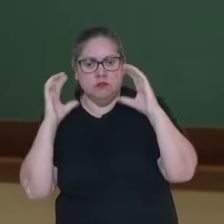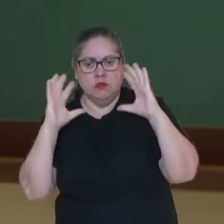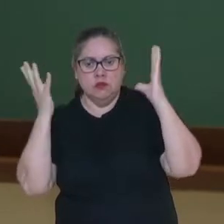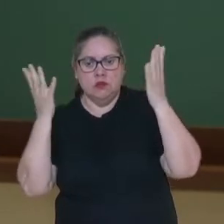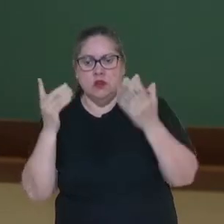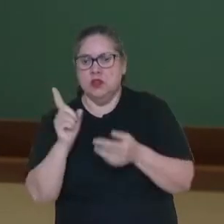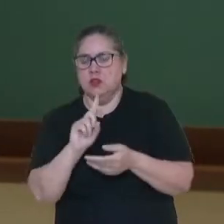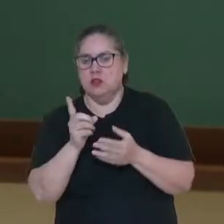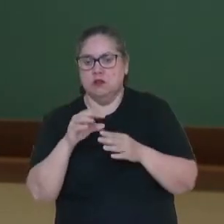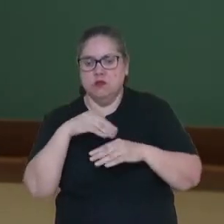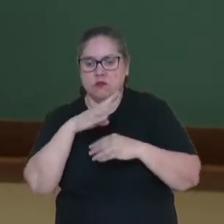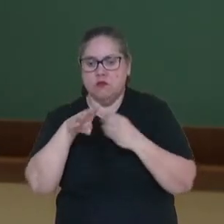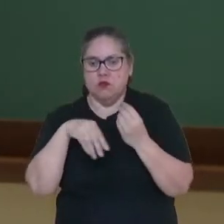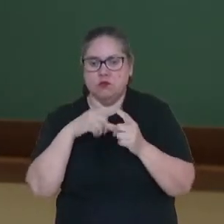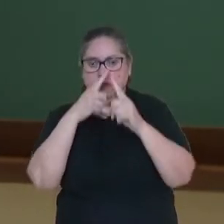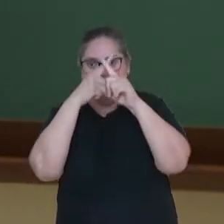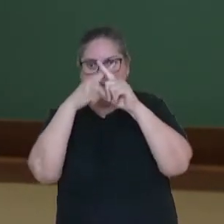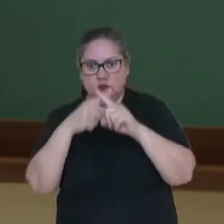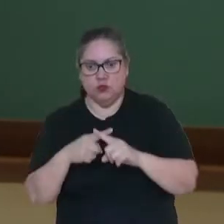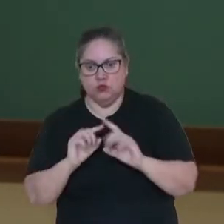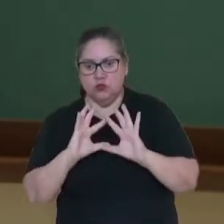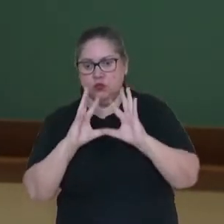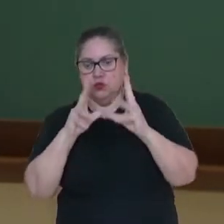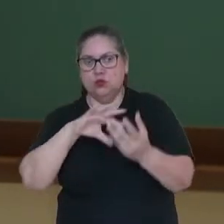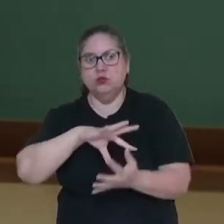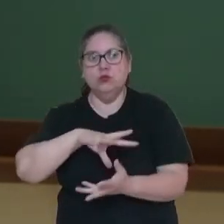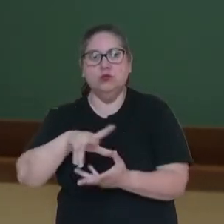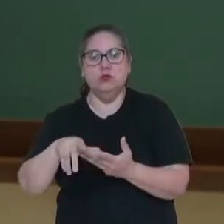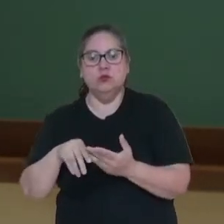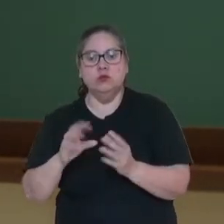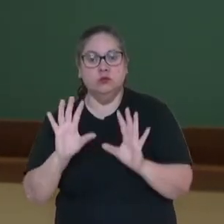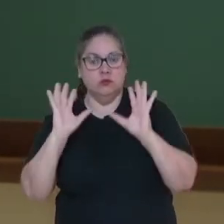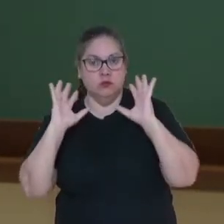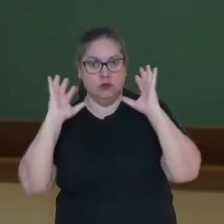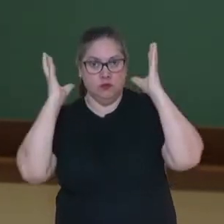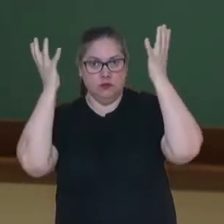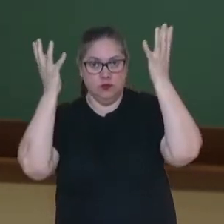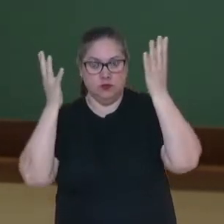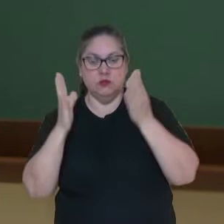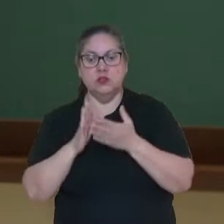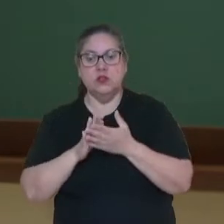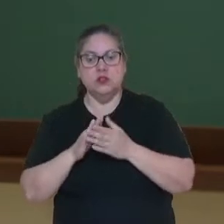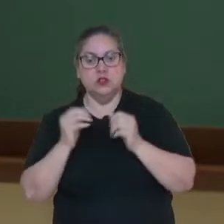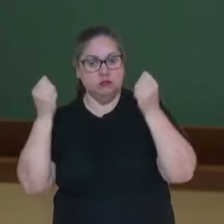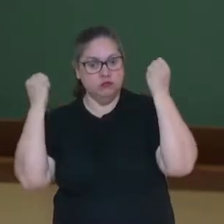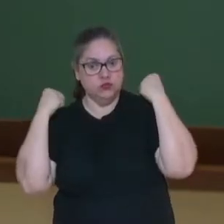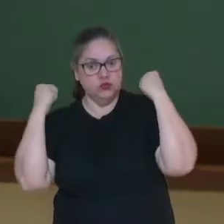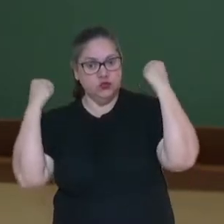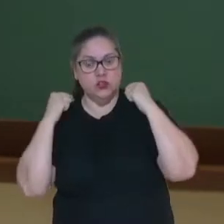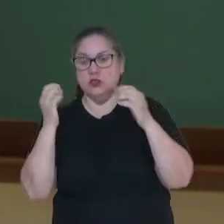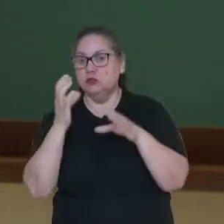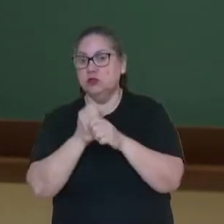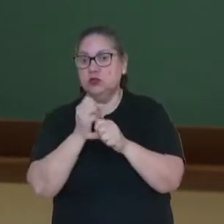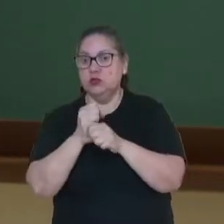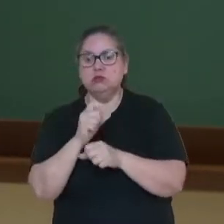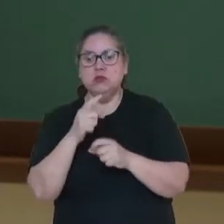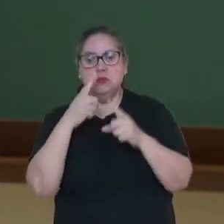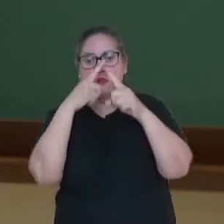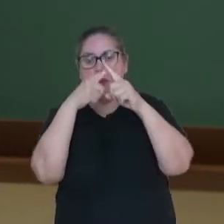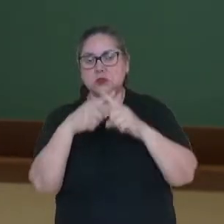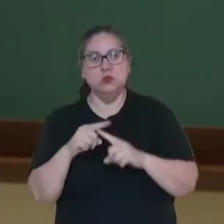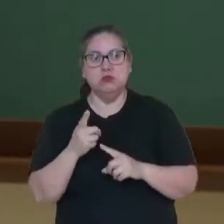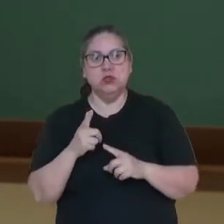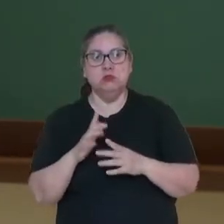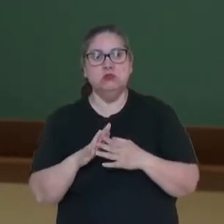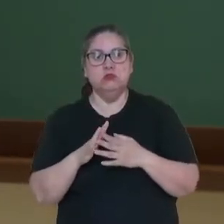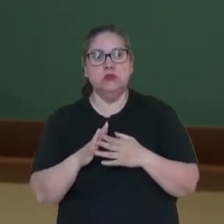que não envolve competição em todo o mundo. Então, ele é um evento de ginástica geral. Não há competição,